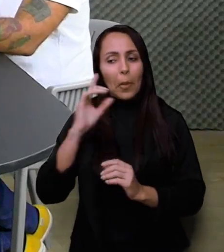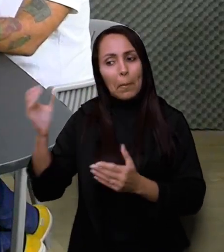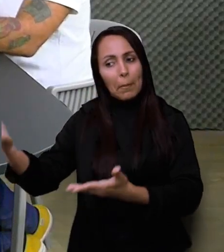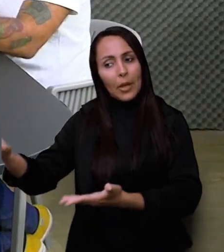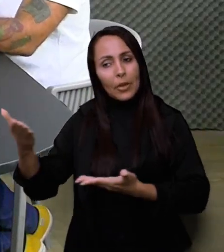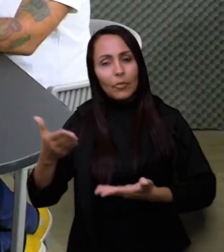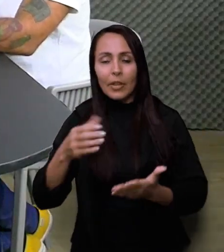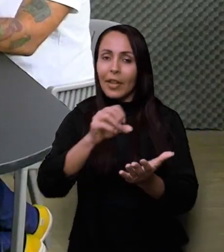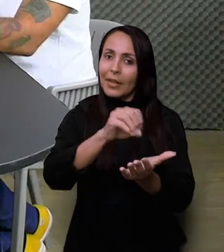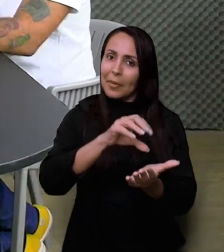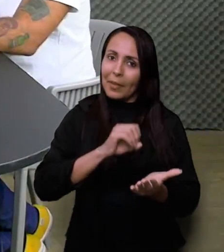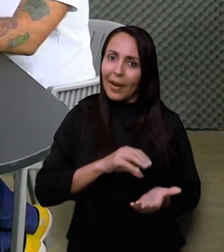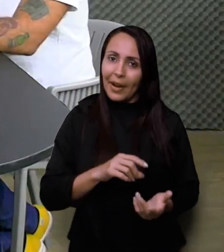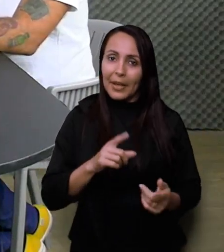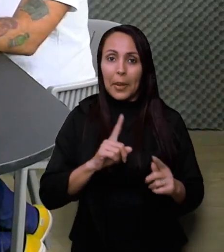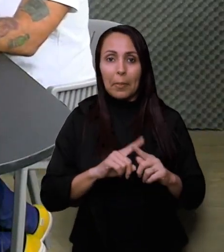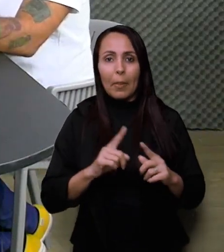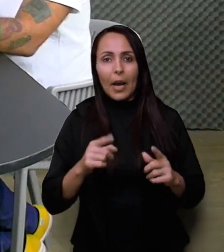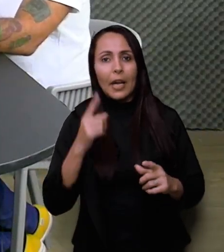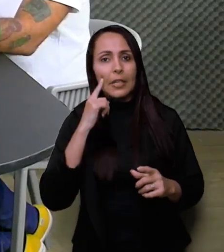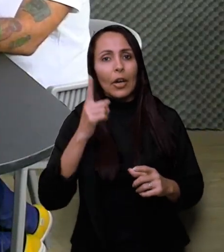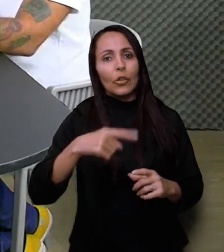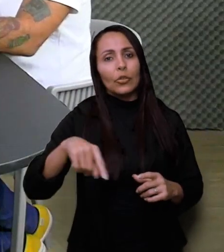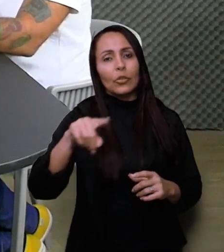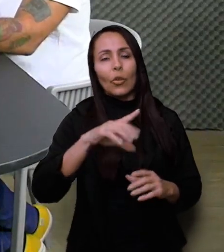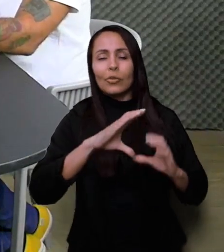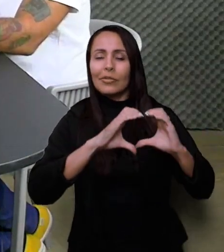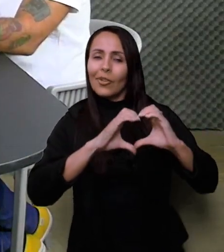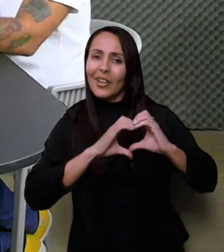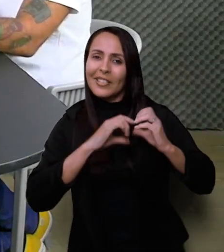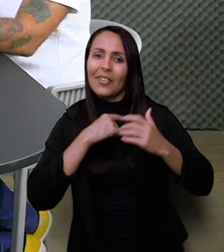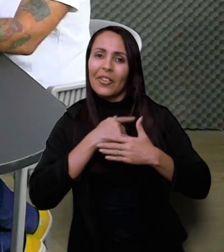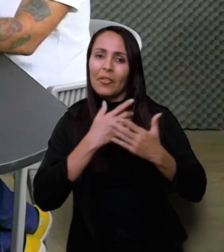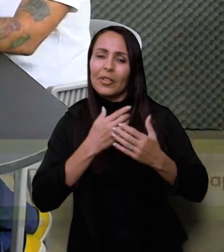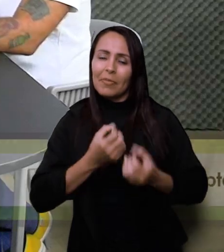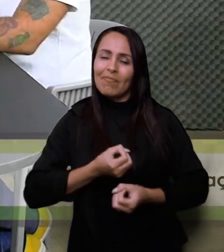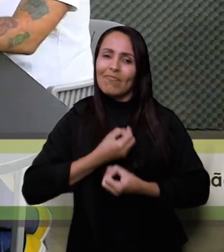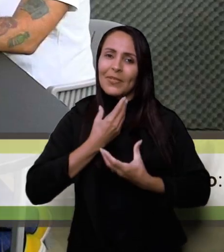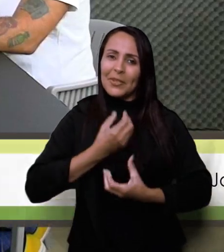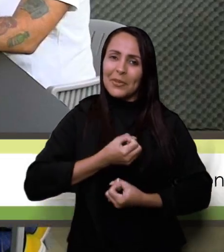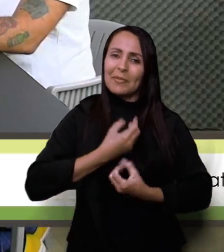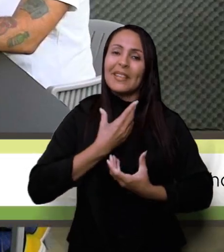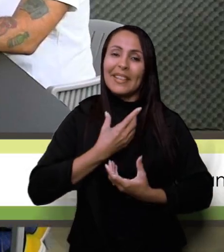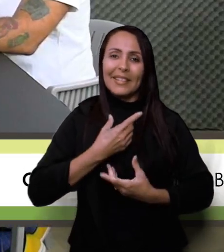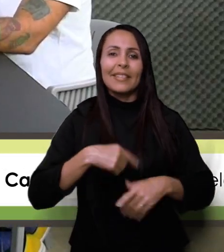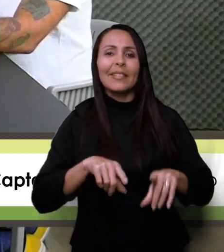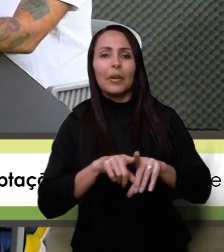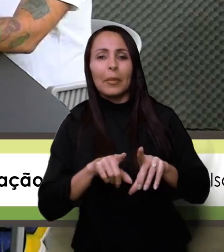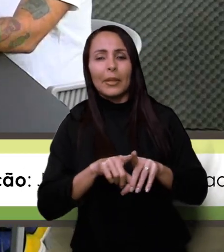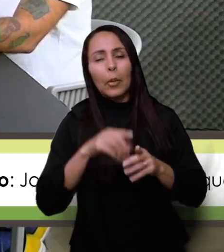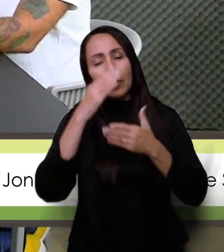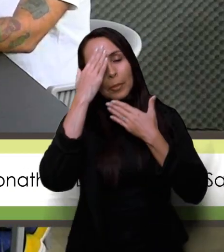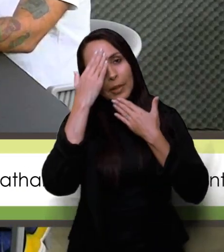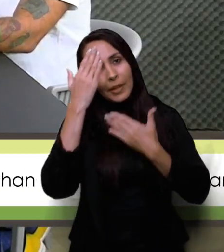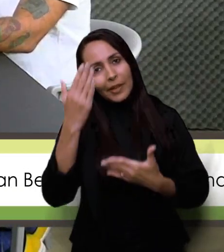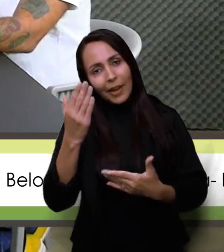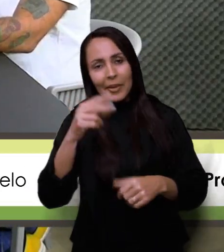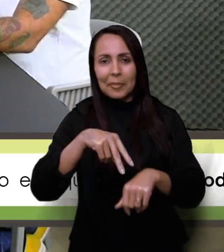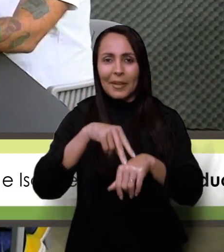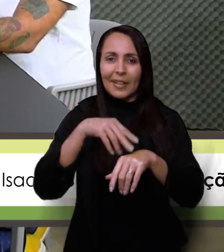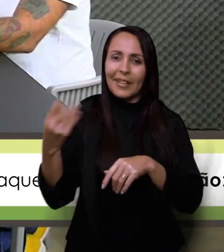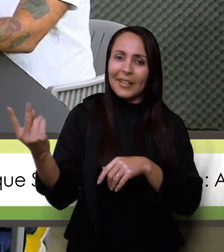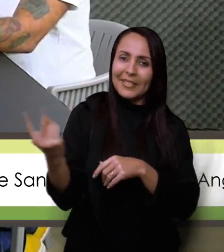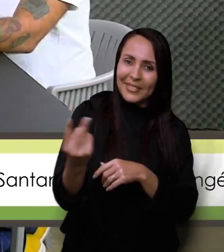à ETEPAC, mas bem-vindo aí aos nossos corações, porque você nos inspira, Clara, você nos inspira também. Então, muito obrigado pela presença de Que vocês.